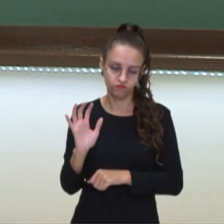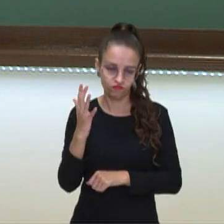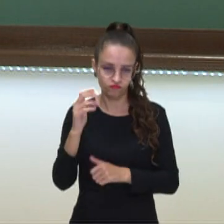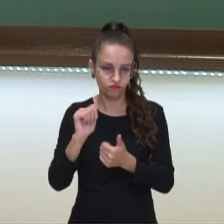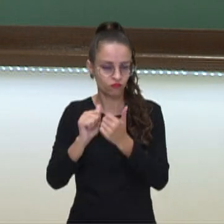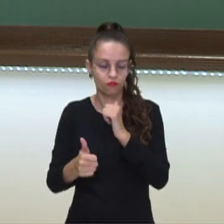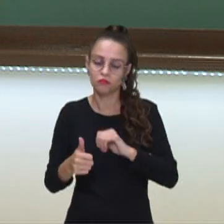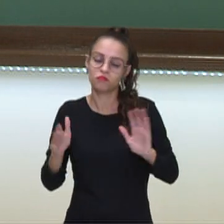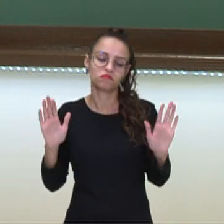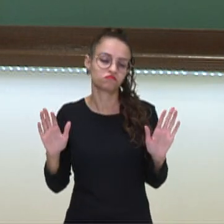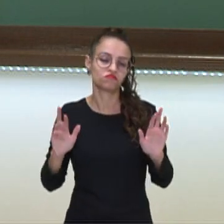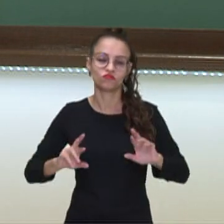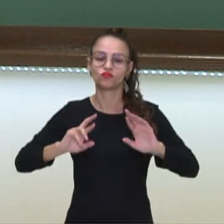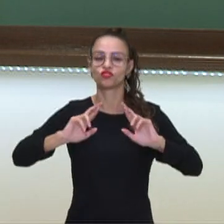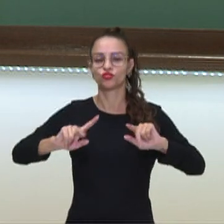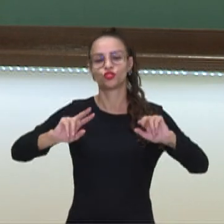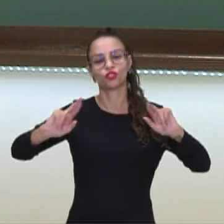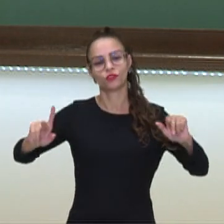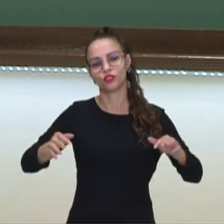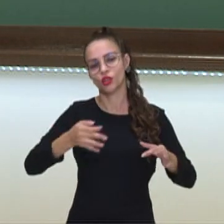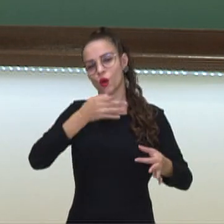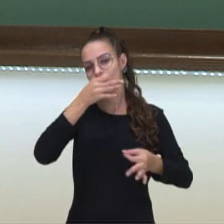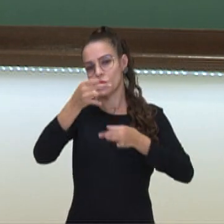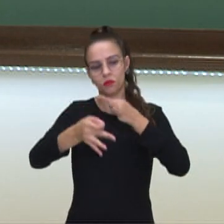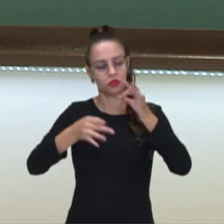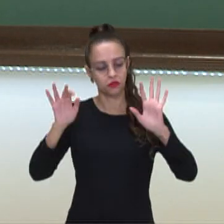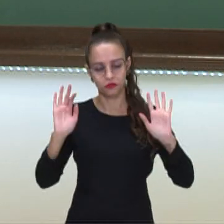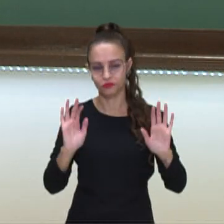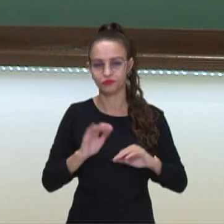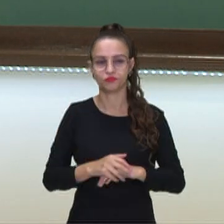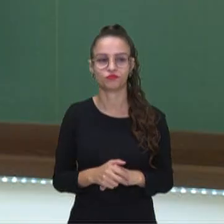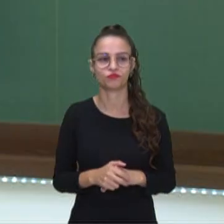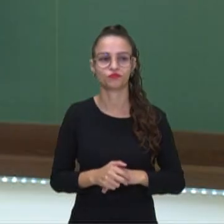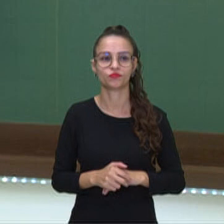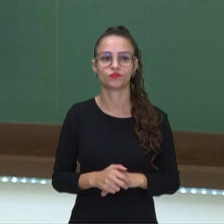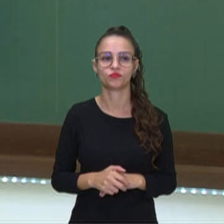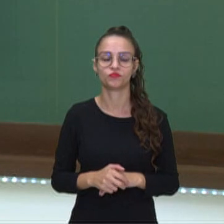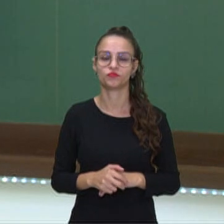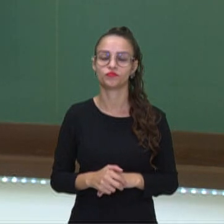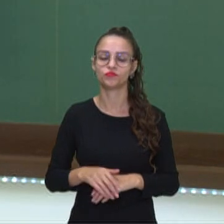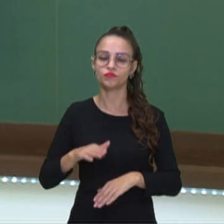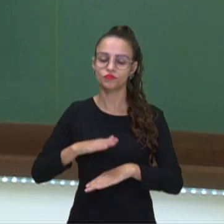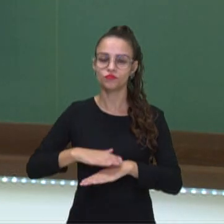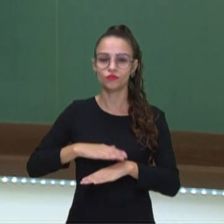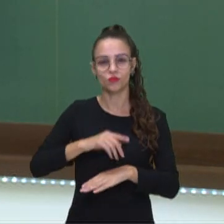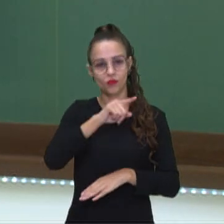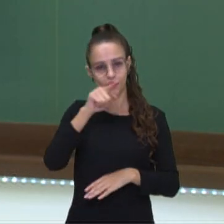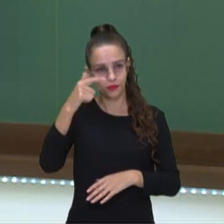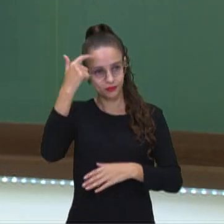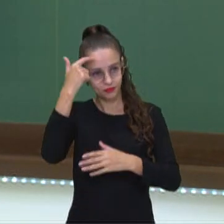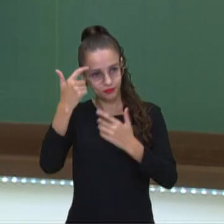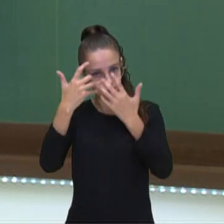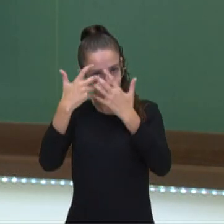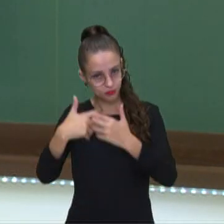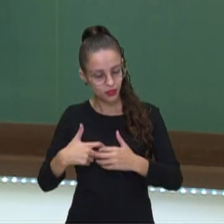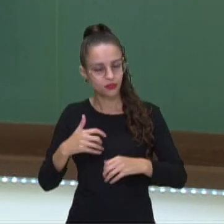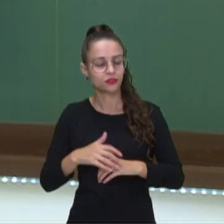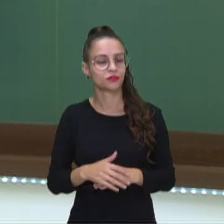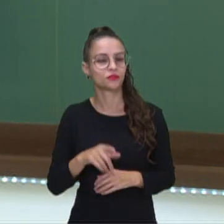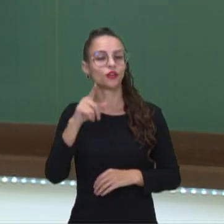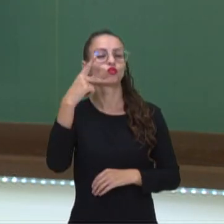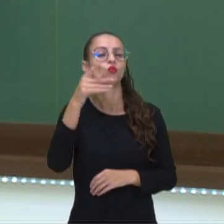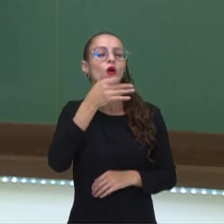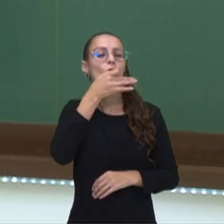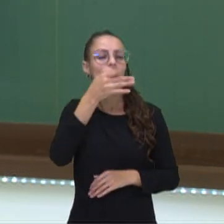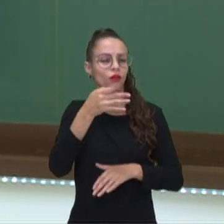Então, são diversas opiniões. O que eu quero que vocês pensem agora? Deixe a sua opinião